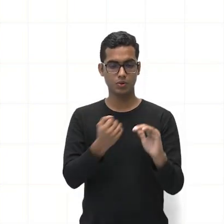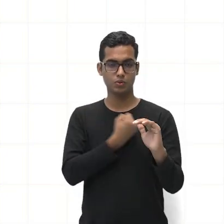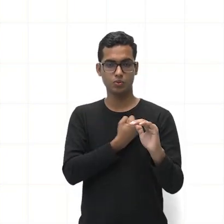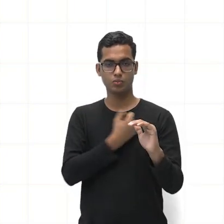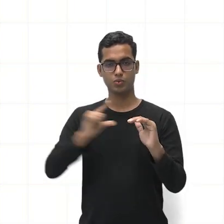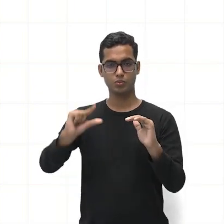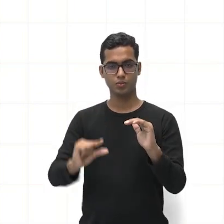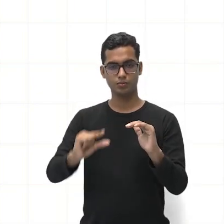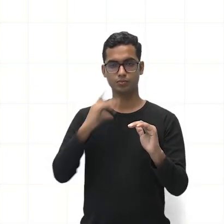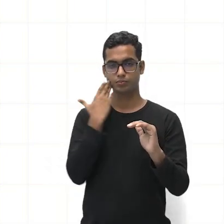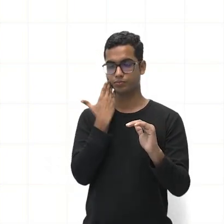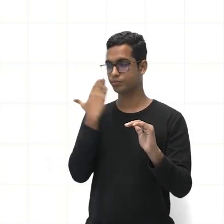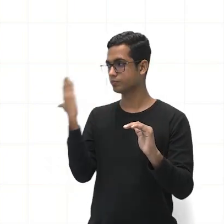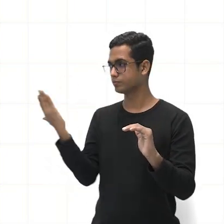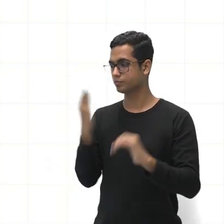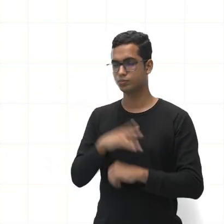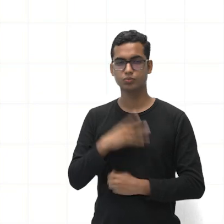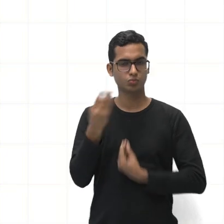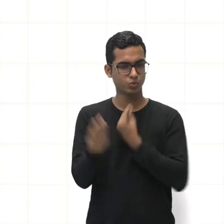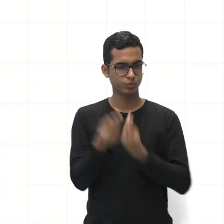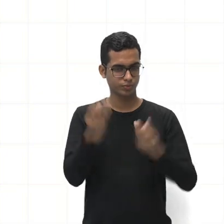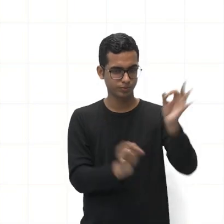como é que ficaria aqui, né? Olha só.